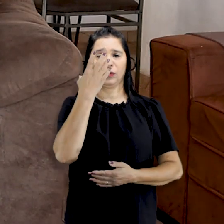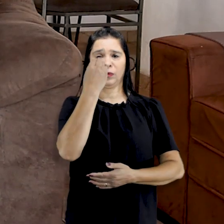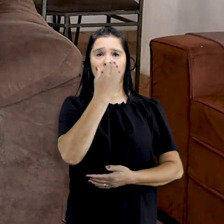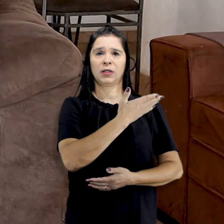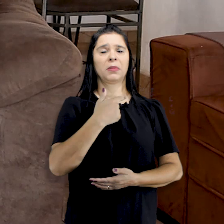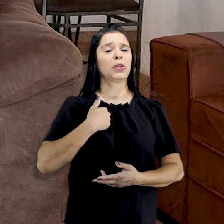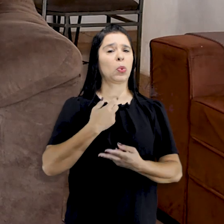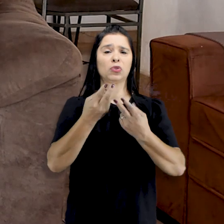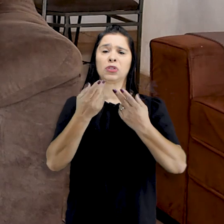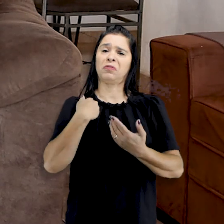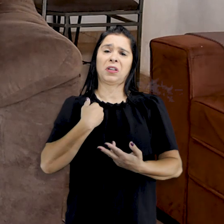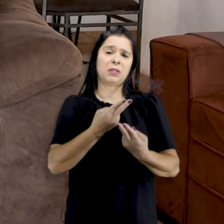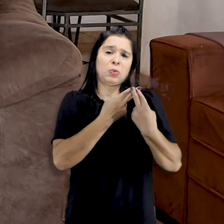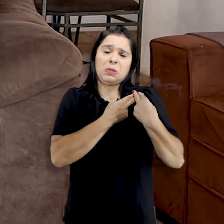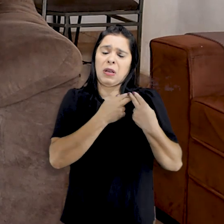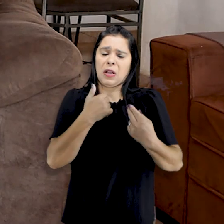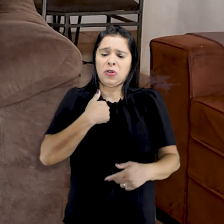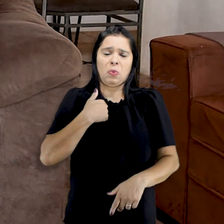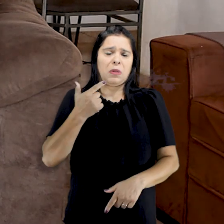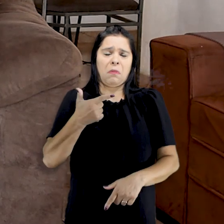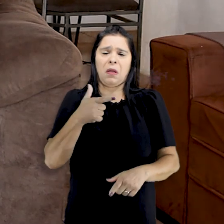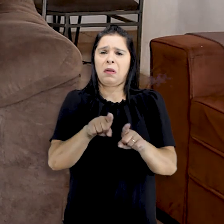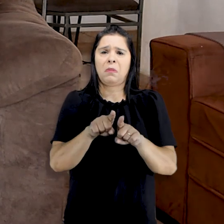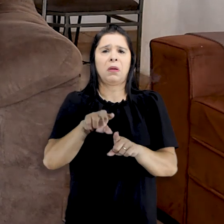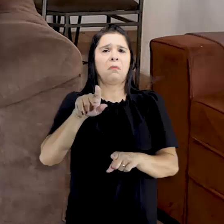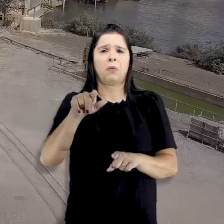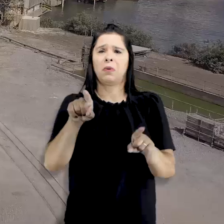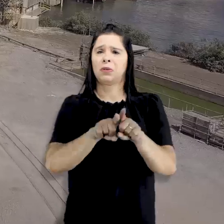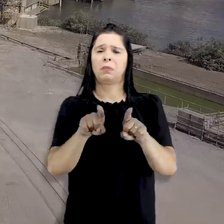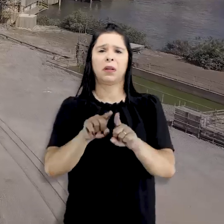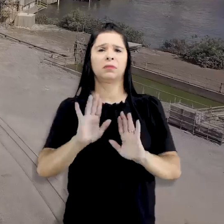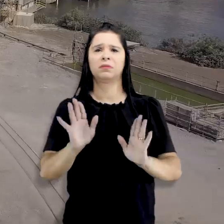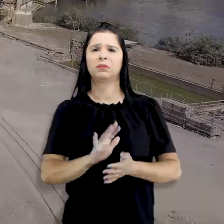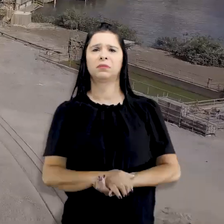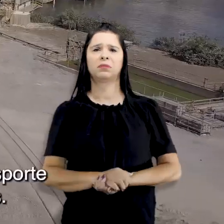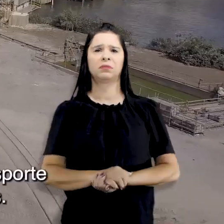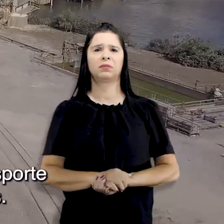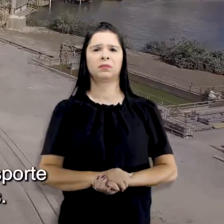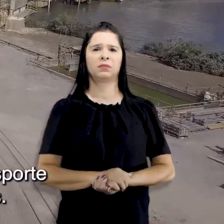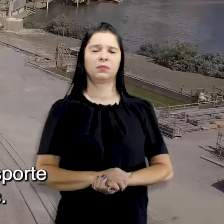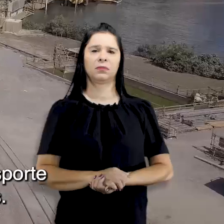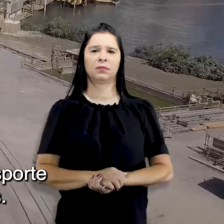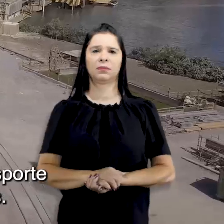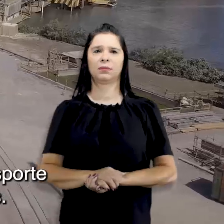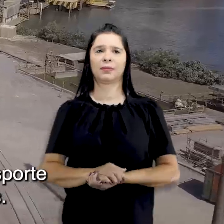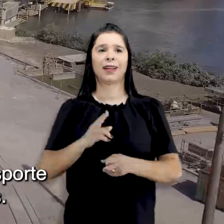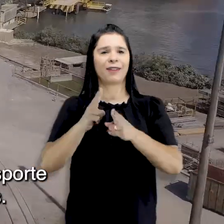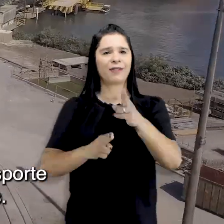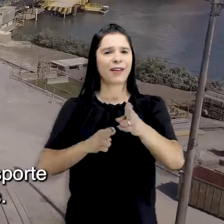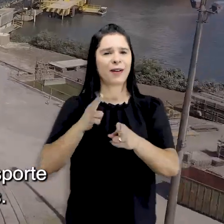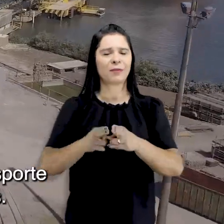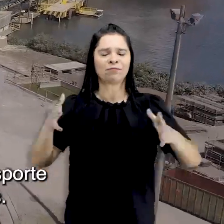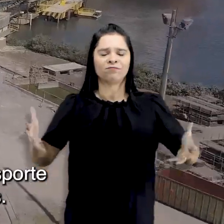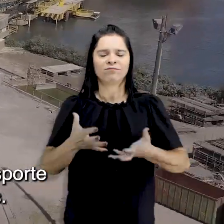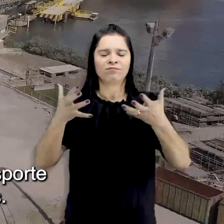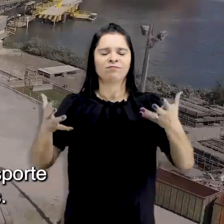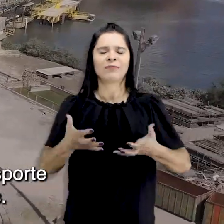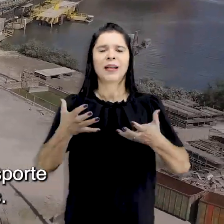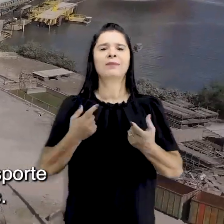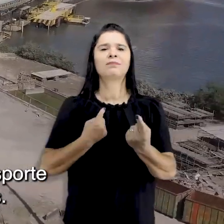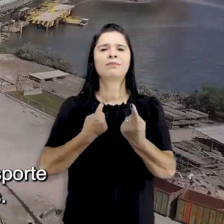nem eu, nem meu irmão, nem punido, nós não fomos por causa daquilo lá. A ferrovia promoveu o transporte de pessoas